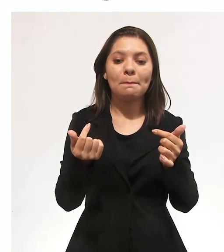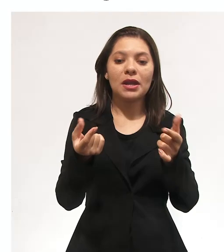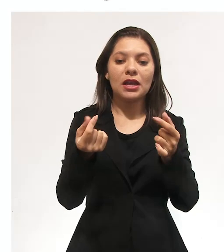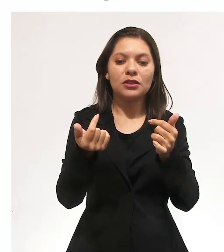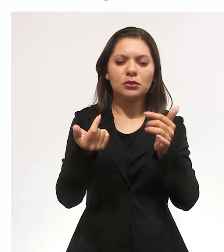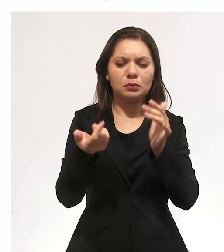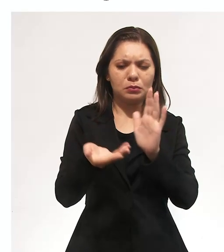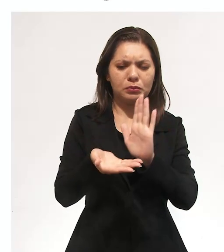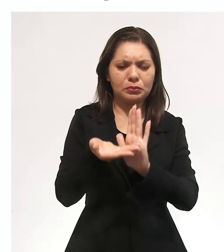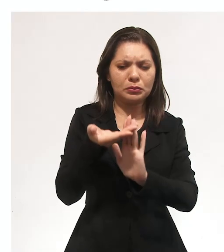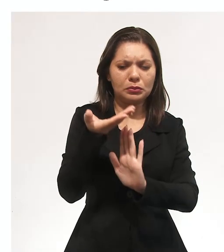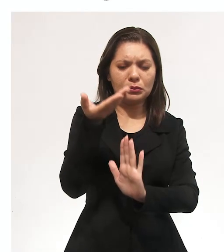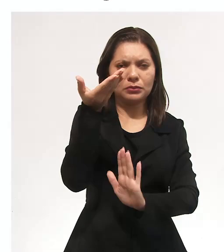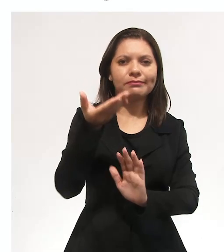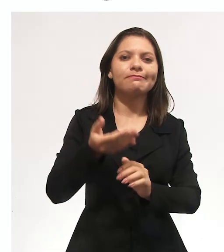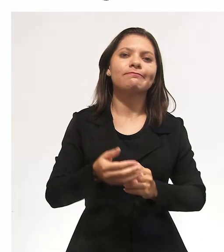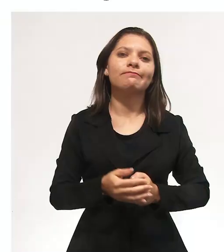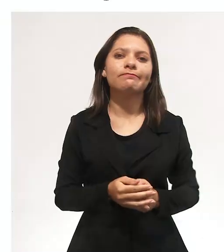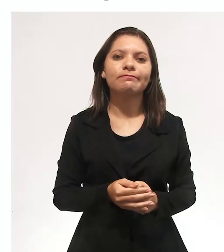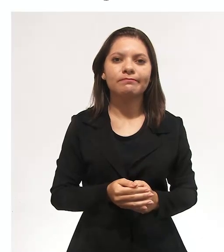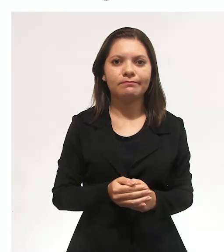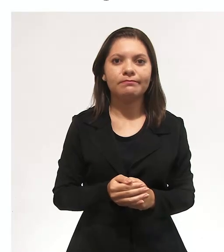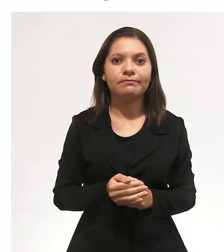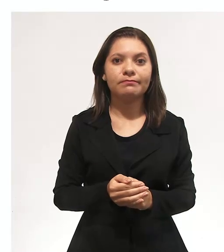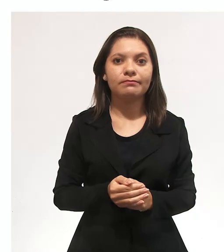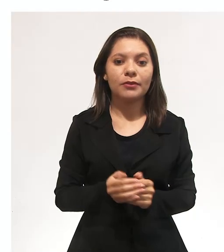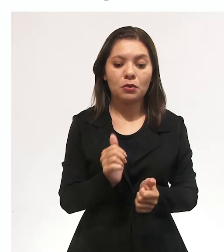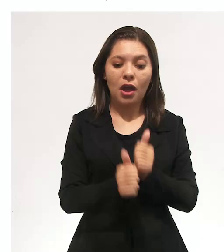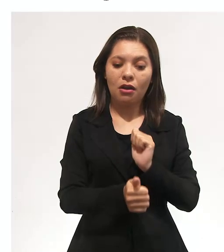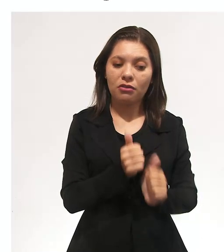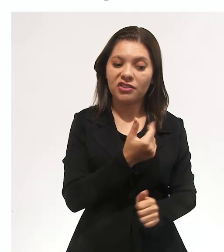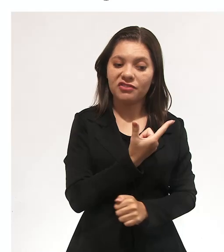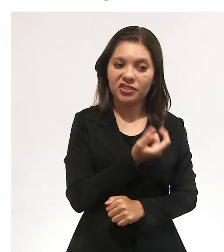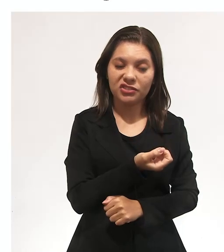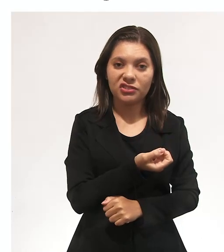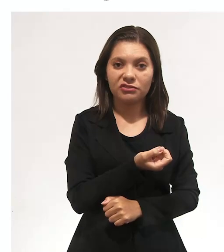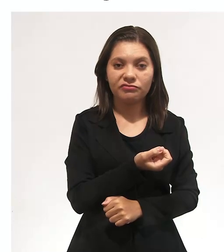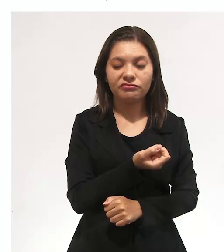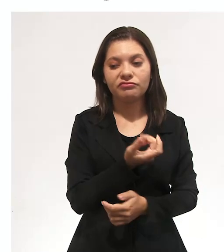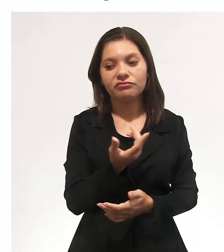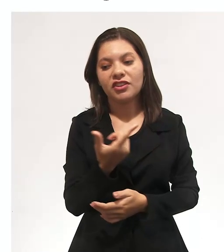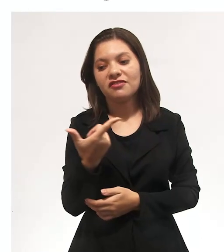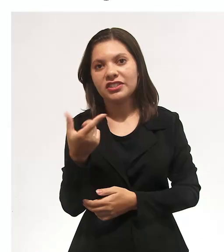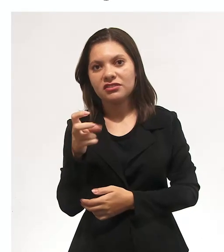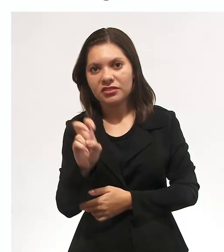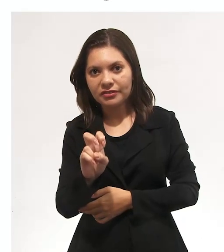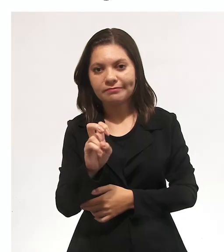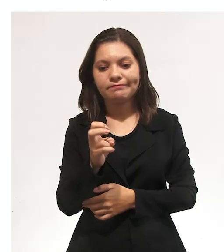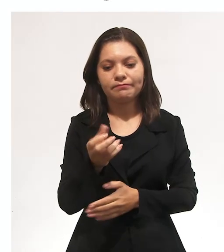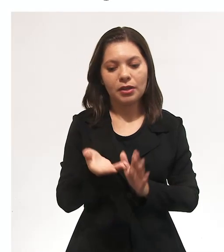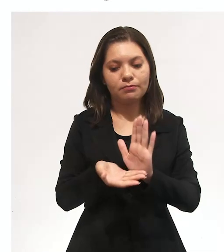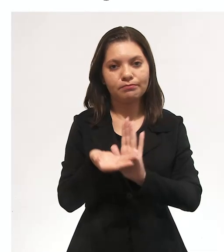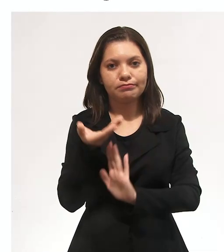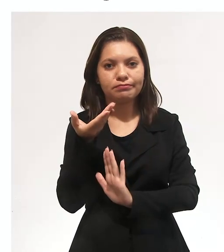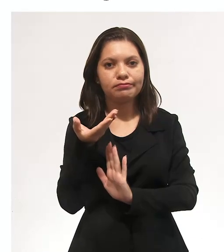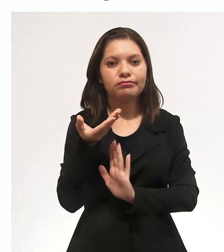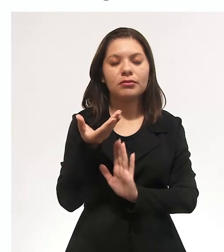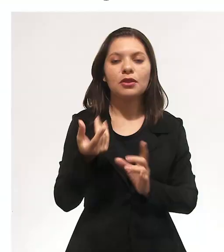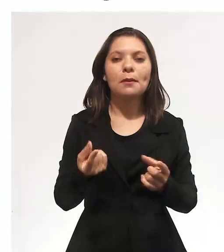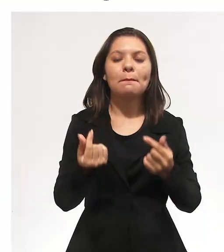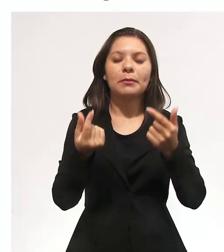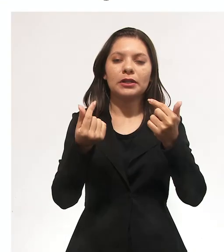dos preços, né? O arroz que era R$ 20 passou para 25, houve um aumento do